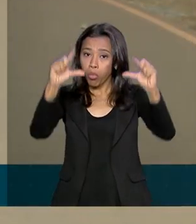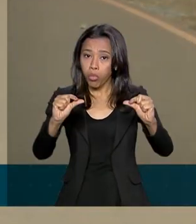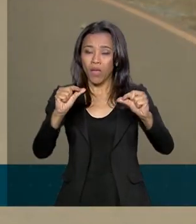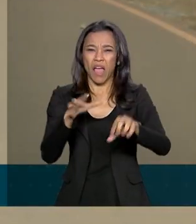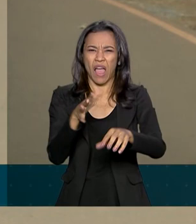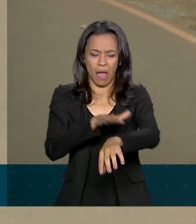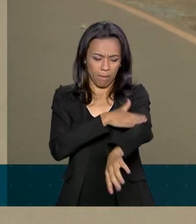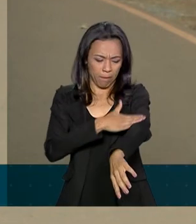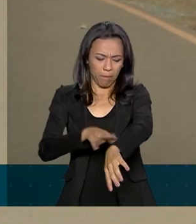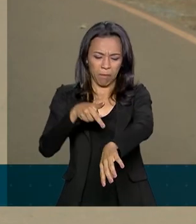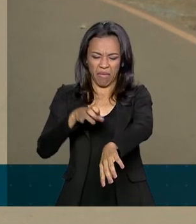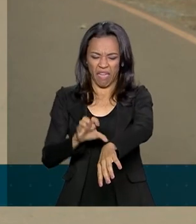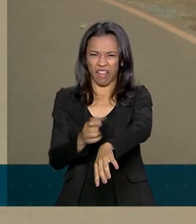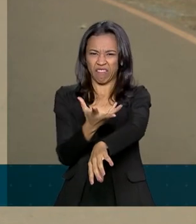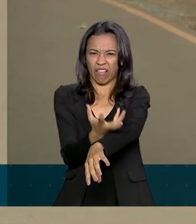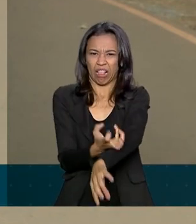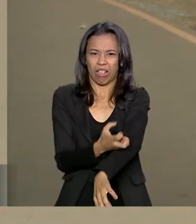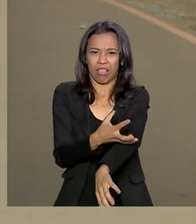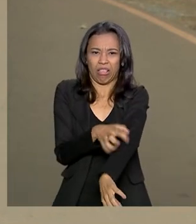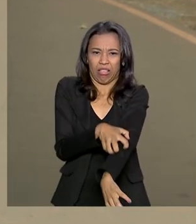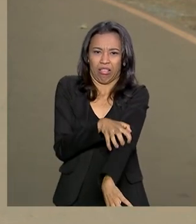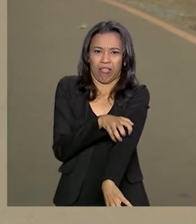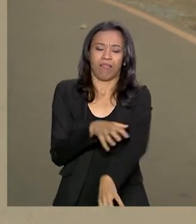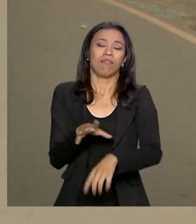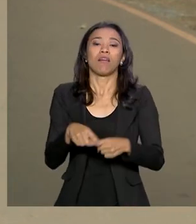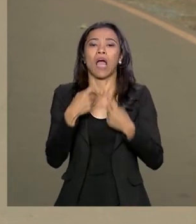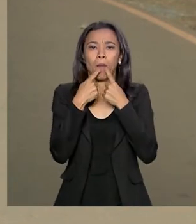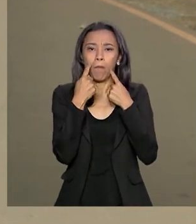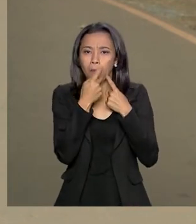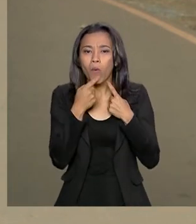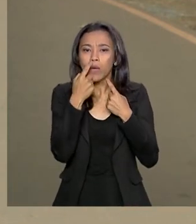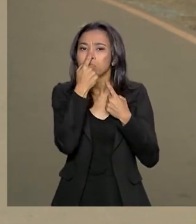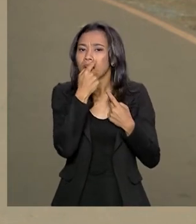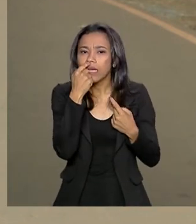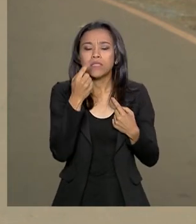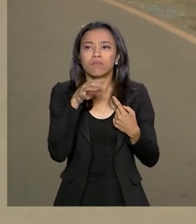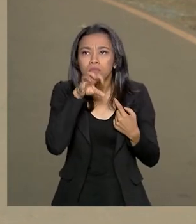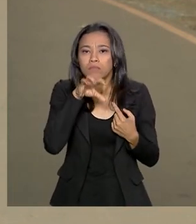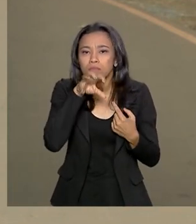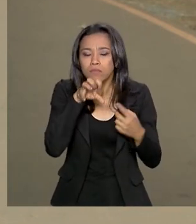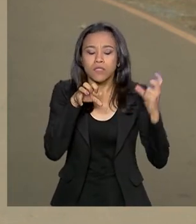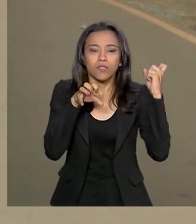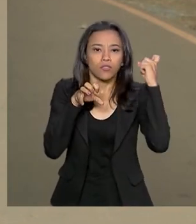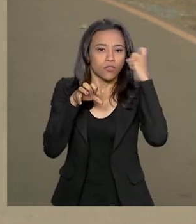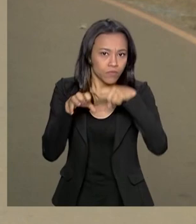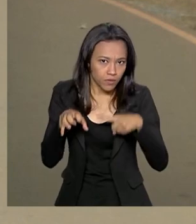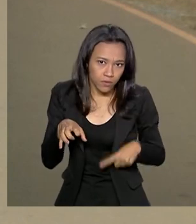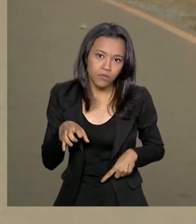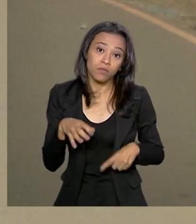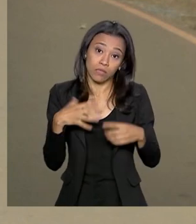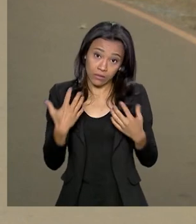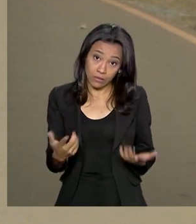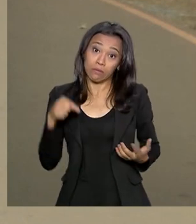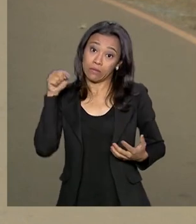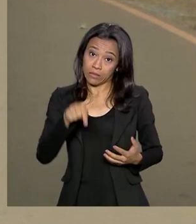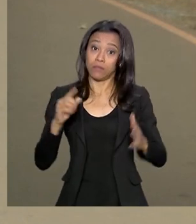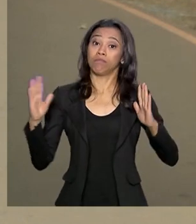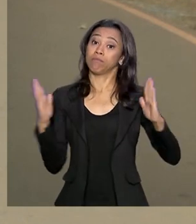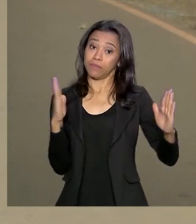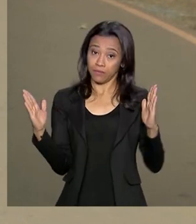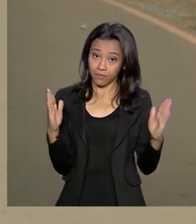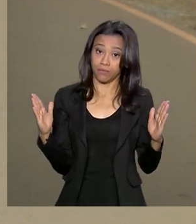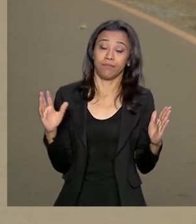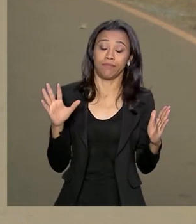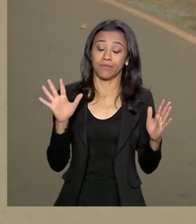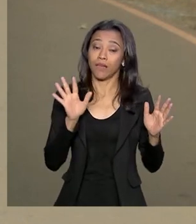desconforto nos olhos, na boca e no nariz. E dificuldade para respirar. Então, nesta época, é preciso